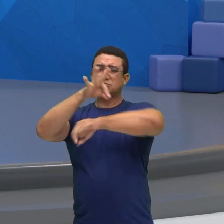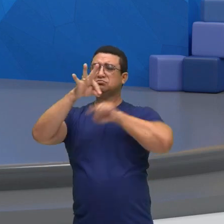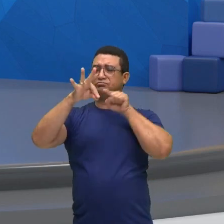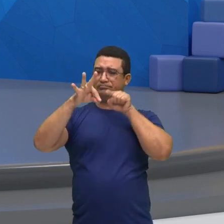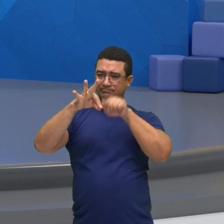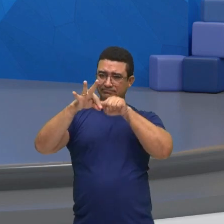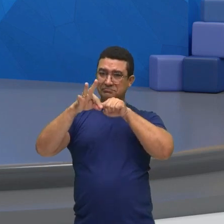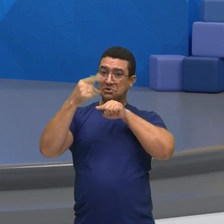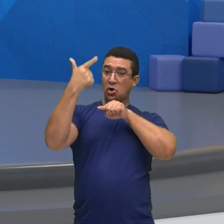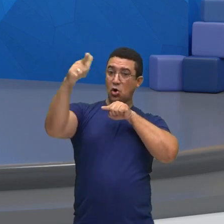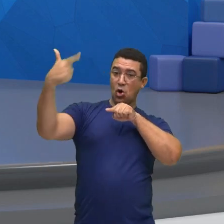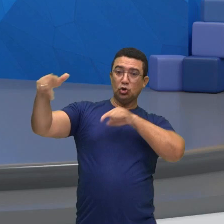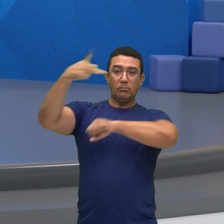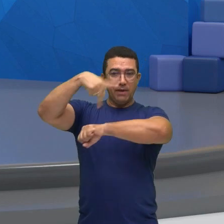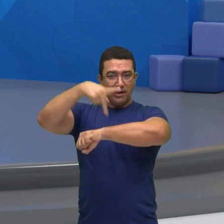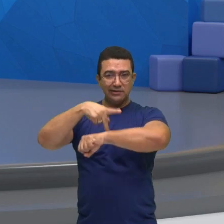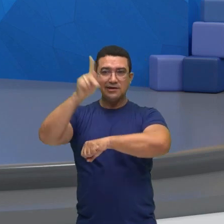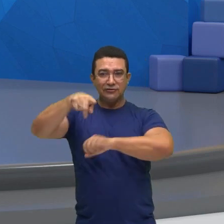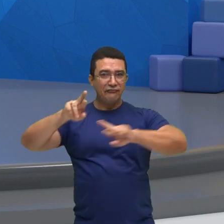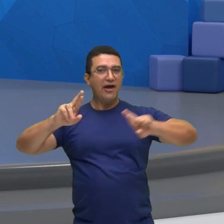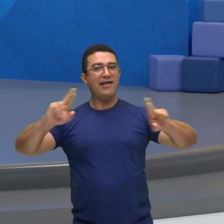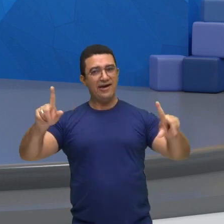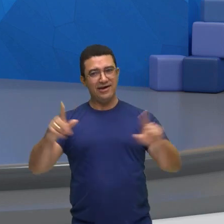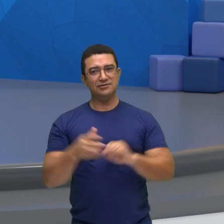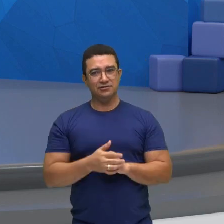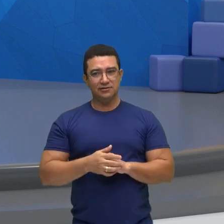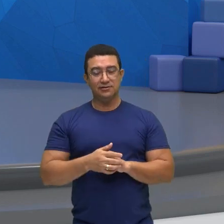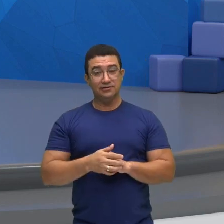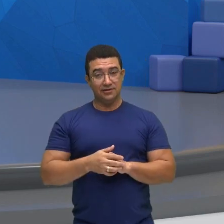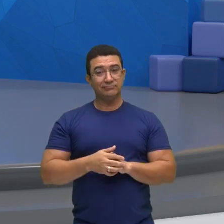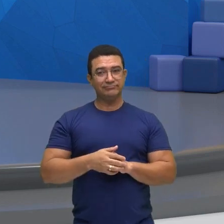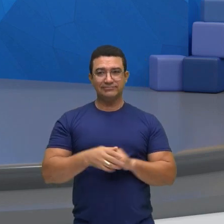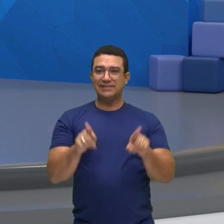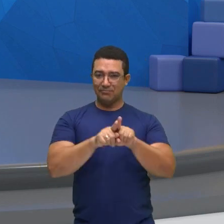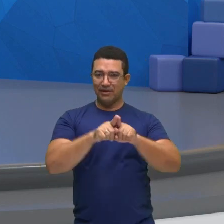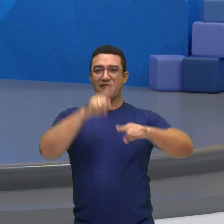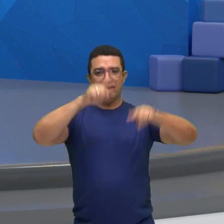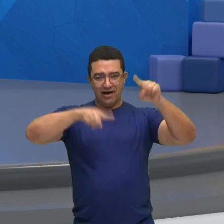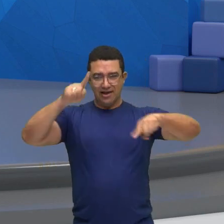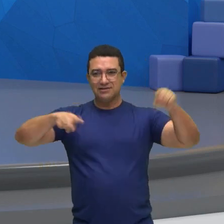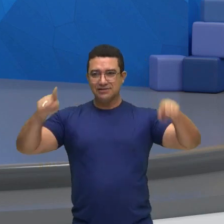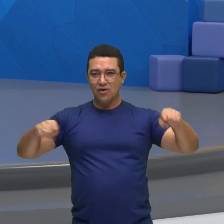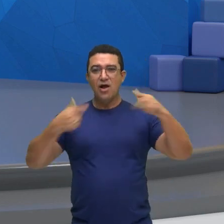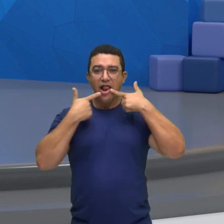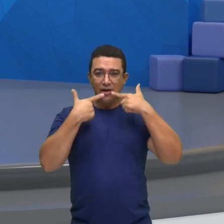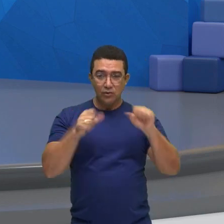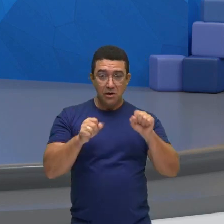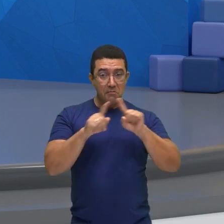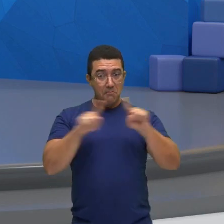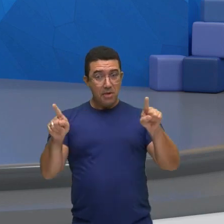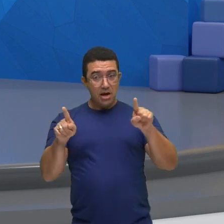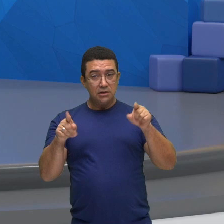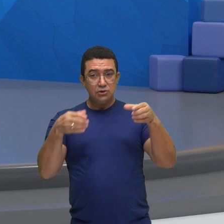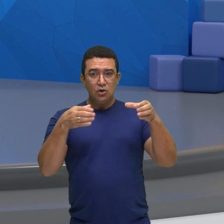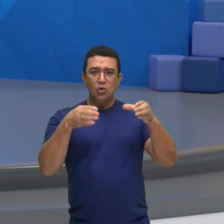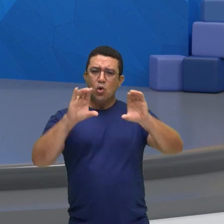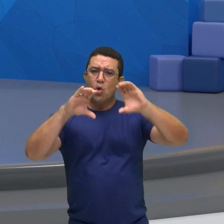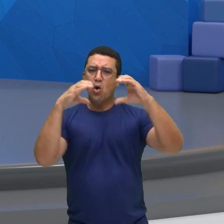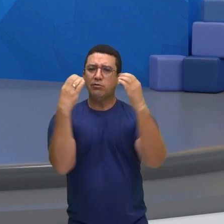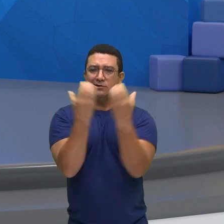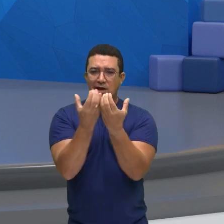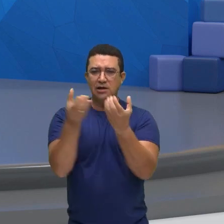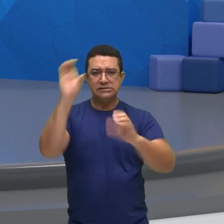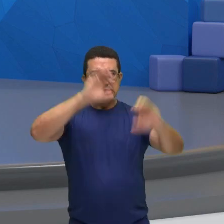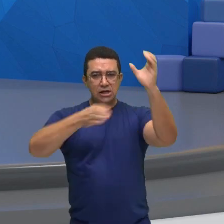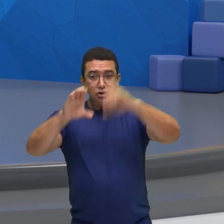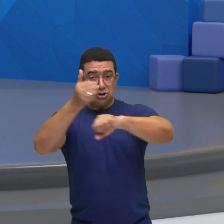é outro idioma, e isso aí é completamente explicado pela variação linguística. Mas a partir do momento que a comunidade científica